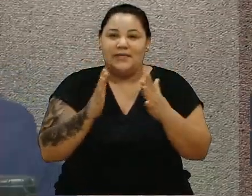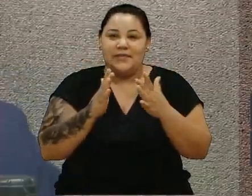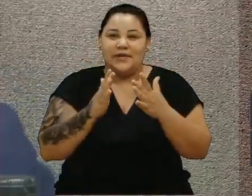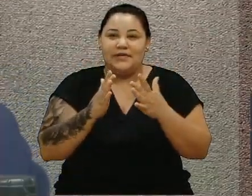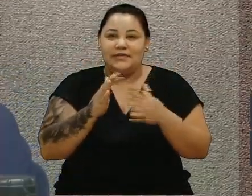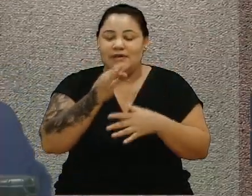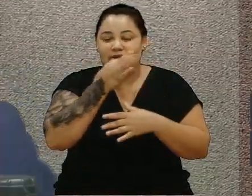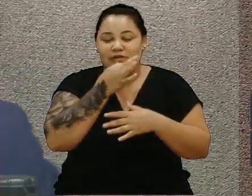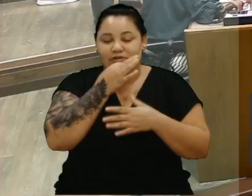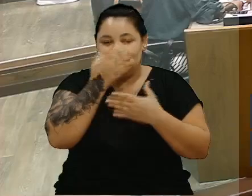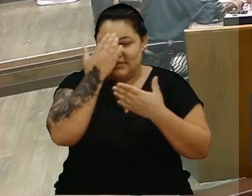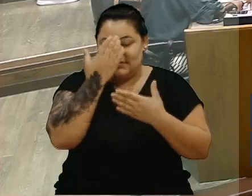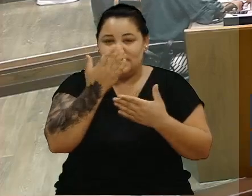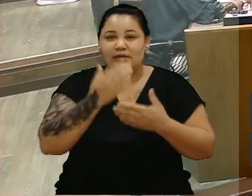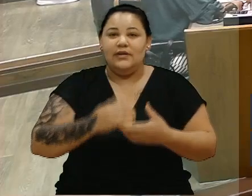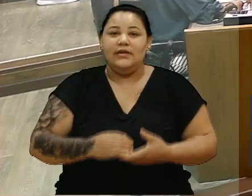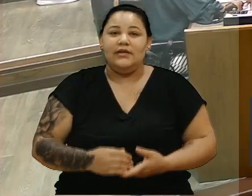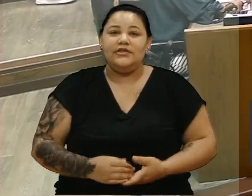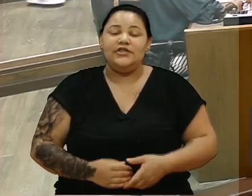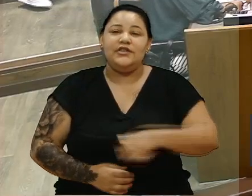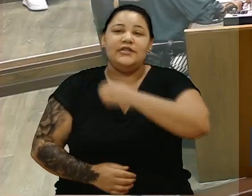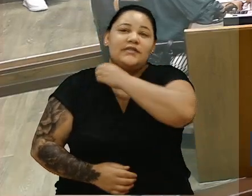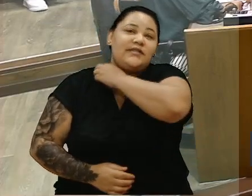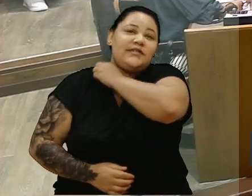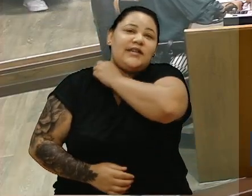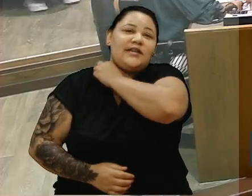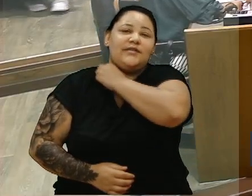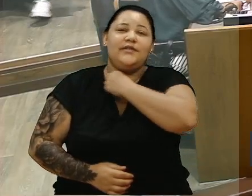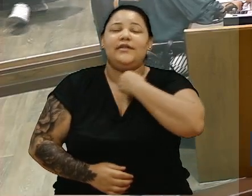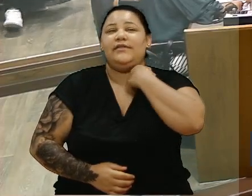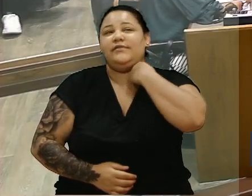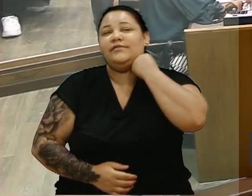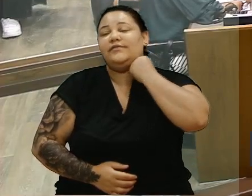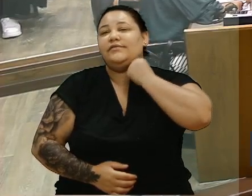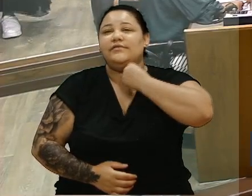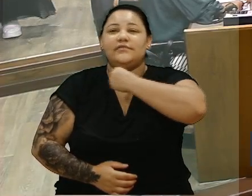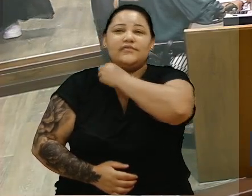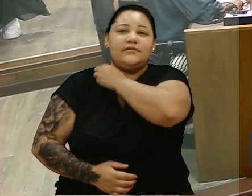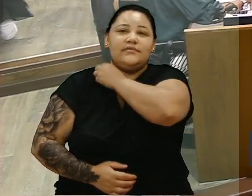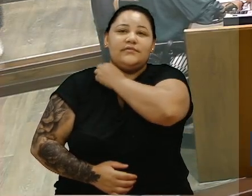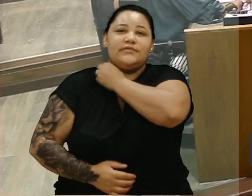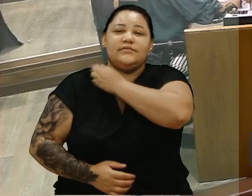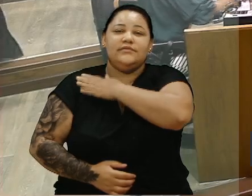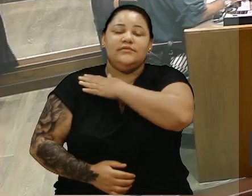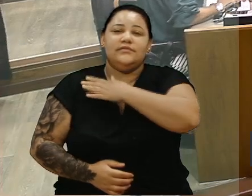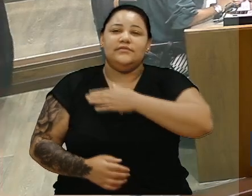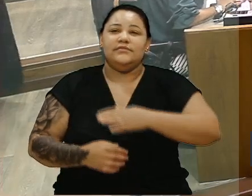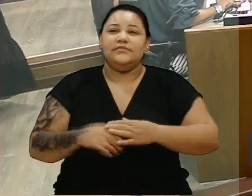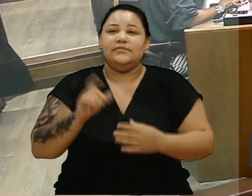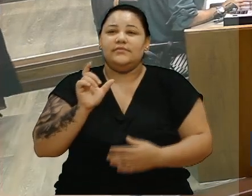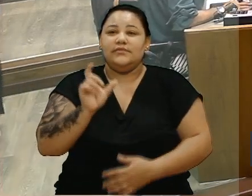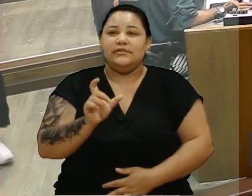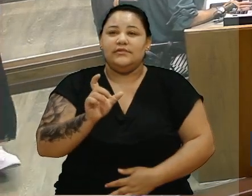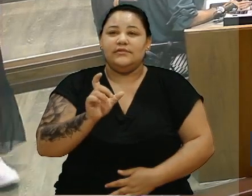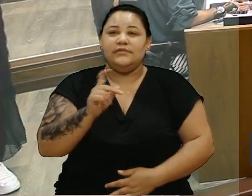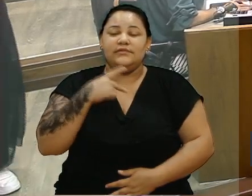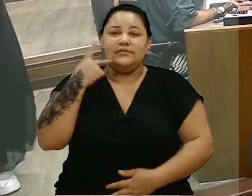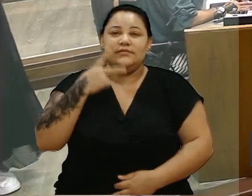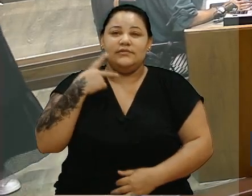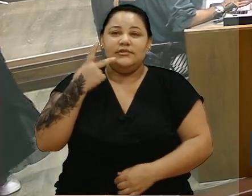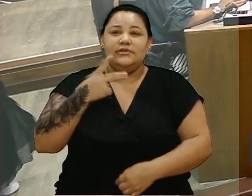agradece. Peço a palavra, presidente. Obrigada, vereadora Marisol Santos. Com a palavra, o vereador Aldonei